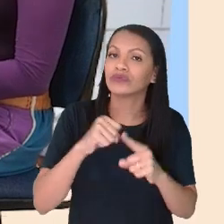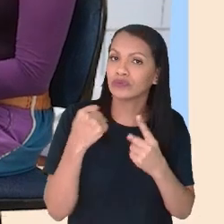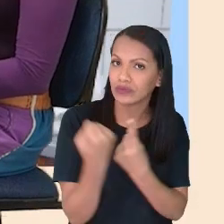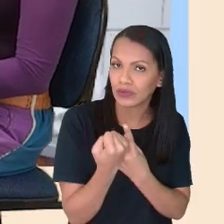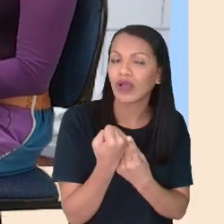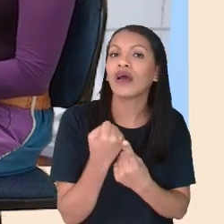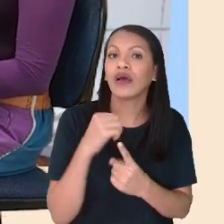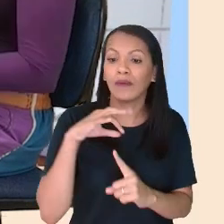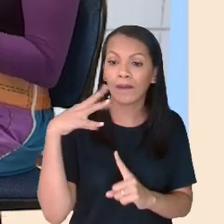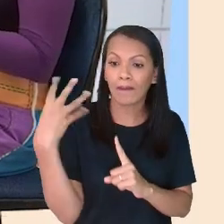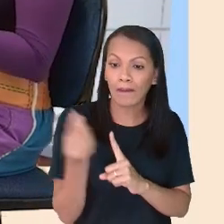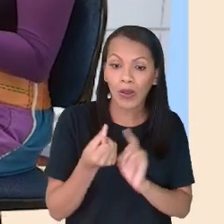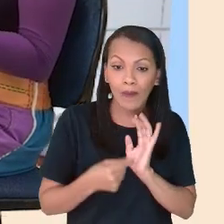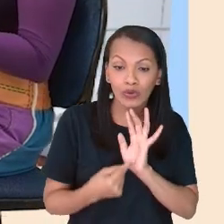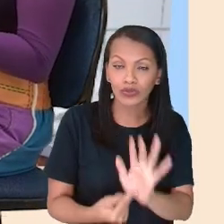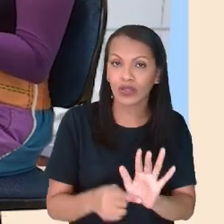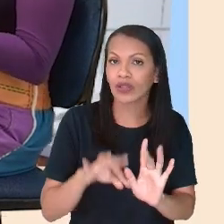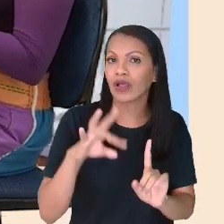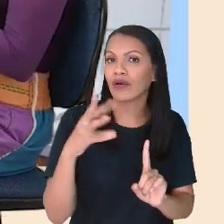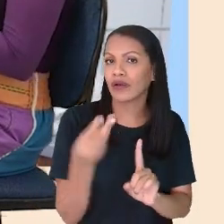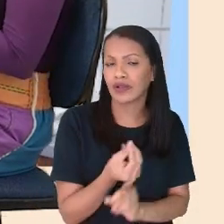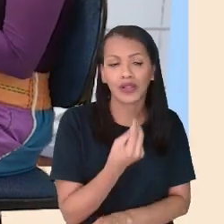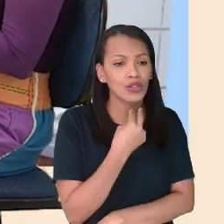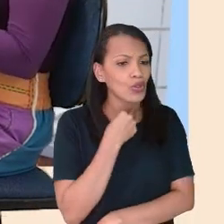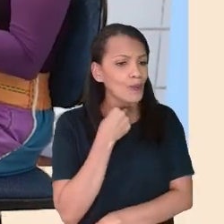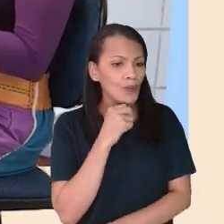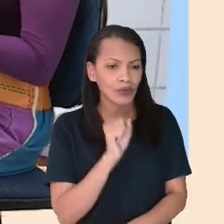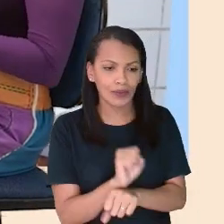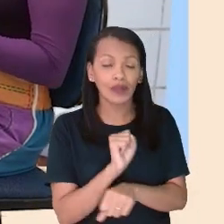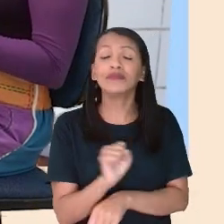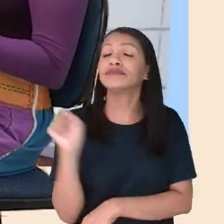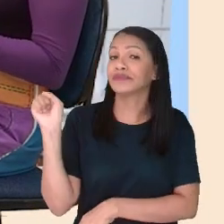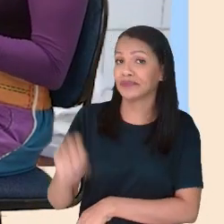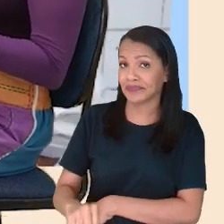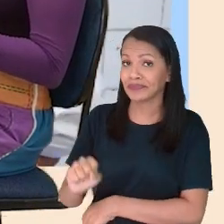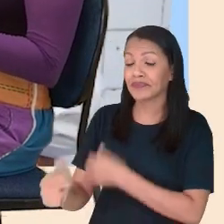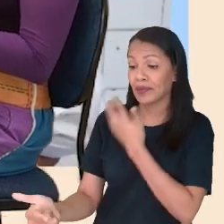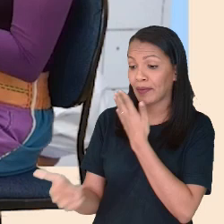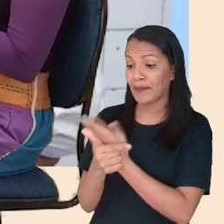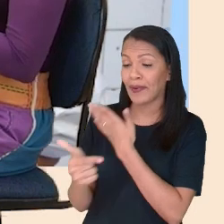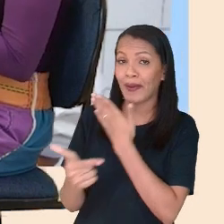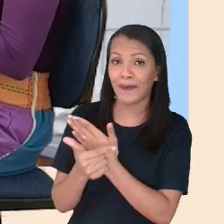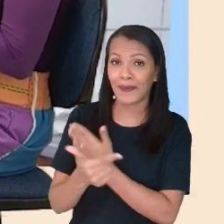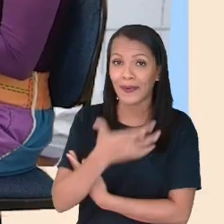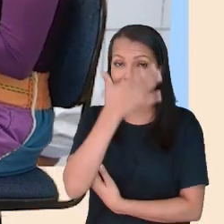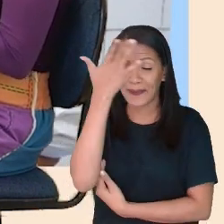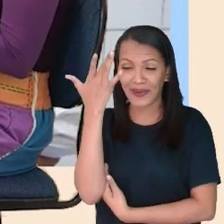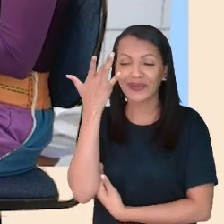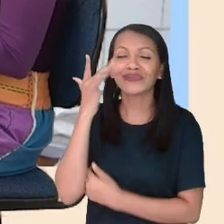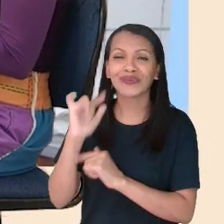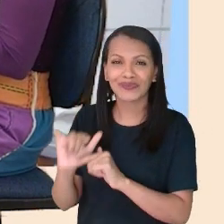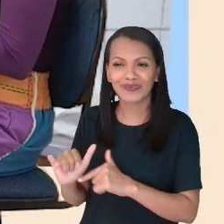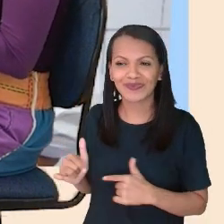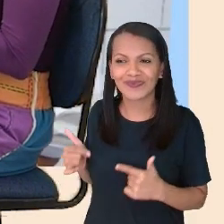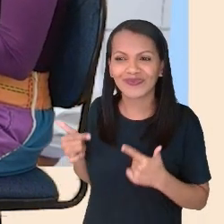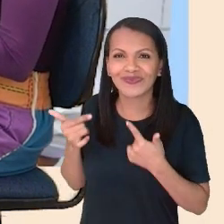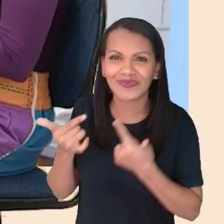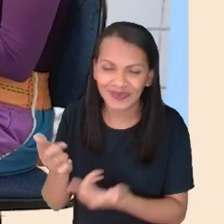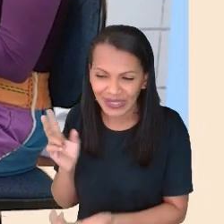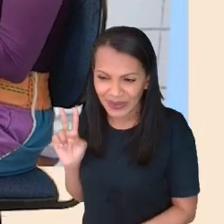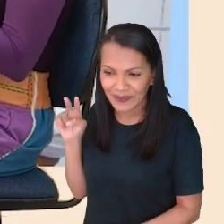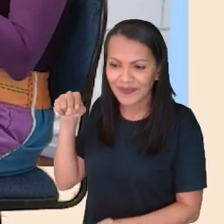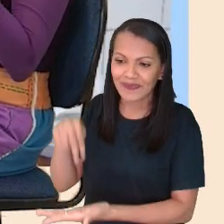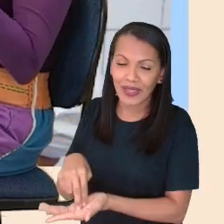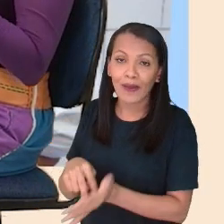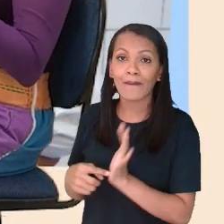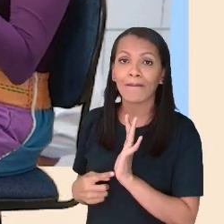e vou continuar. Não, né? a gente não pode, Não porque pode parar. esse é o papel do artista. Isso. O artista veio ao mundo para